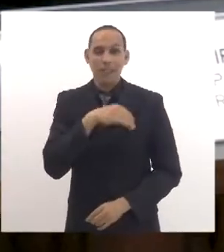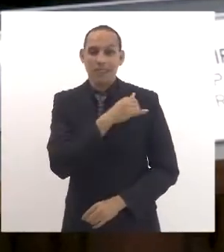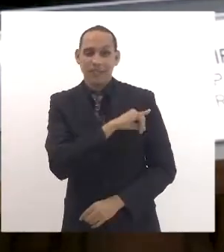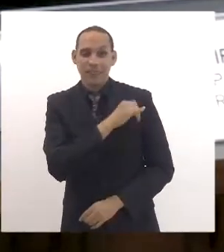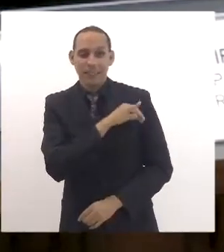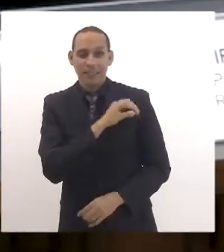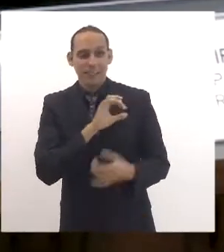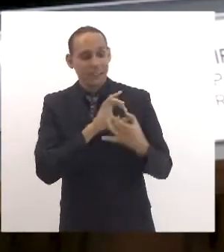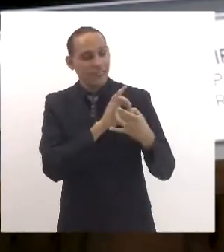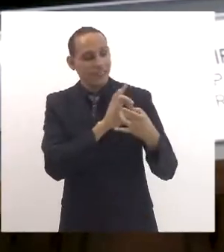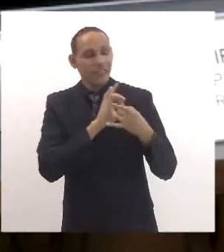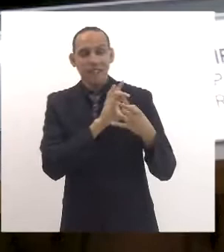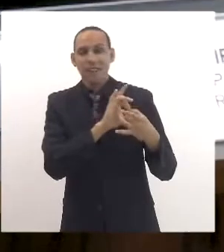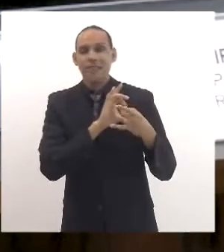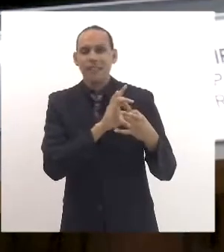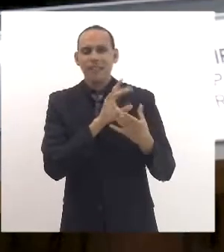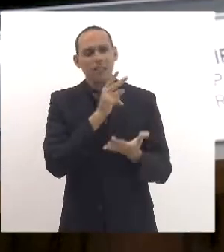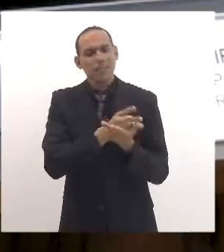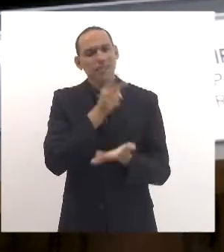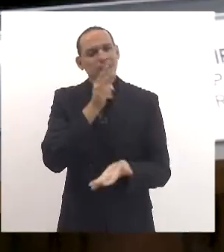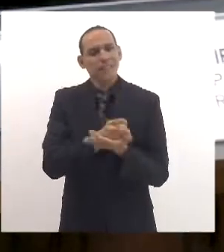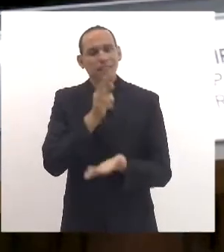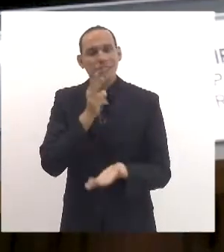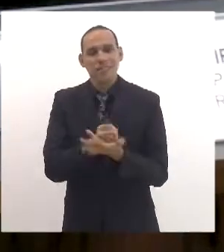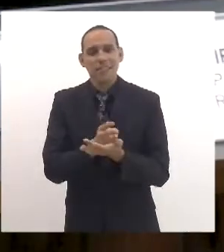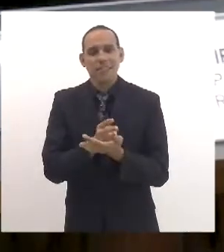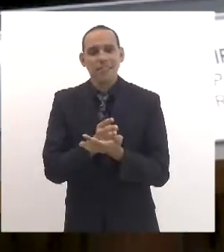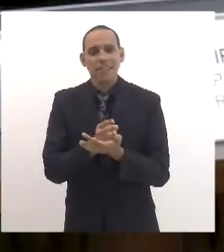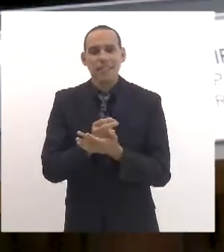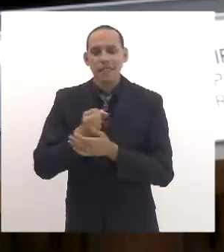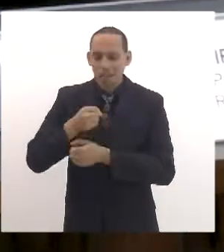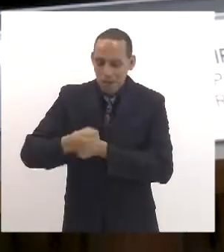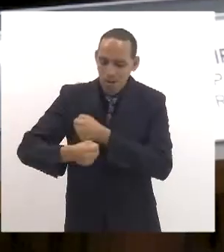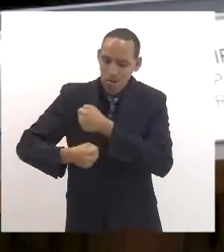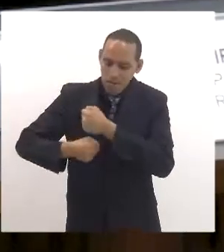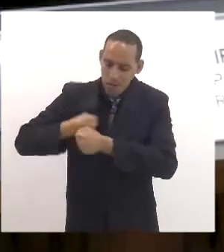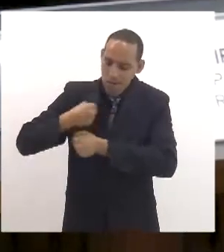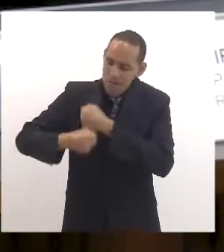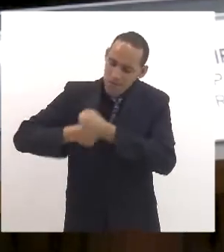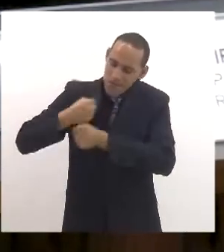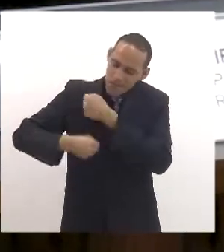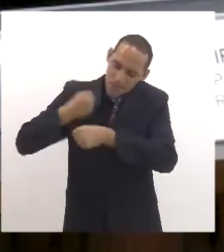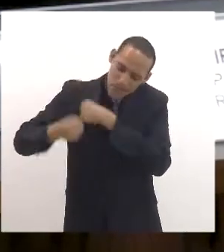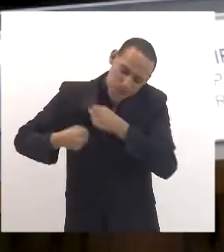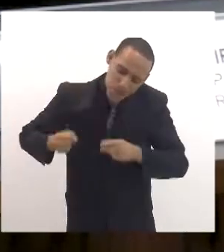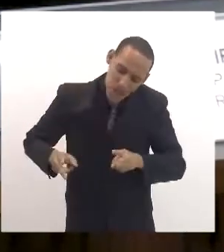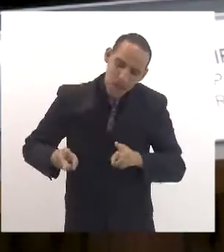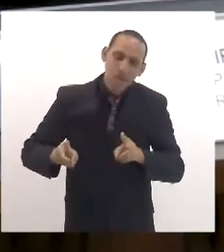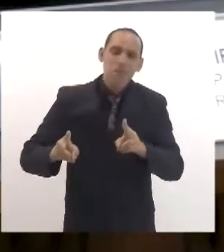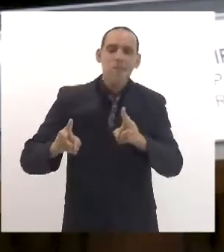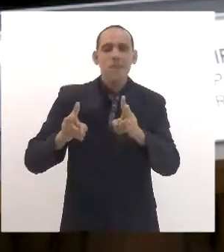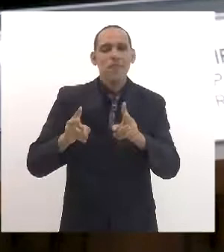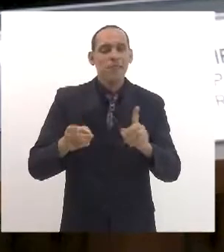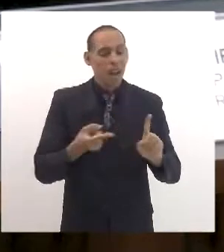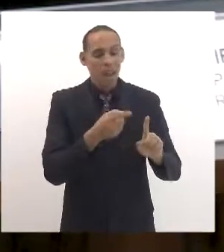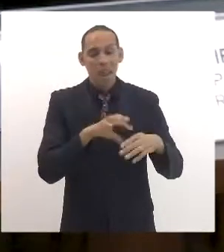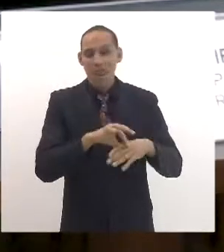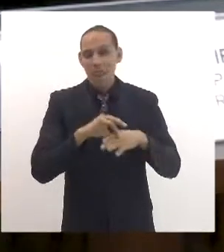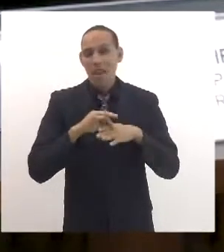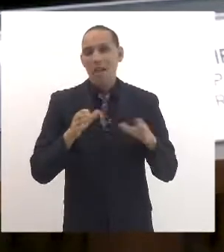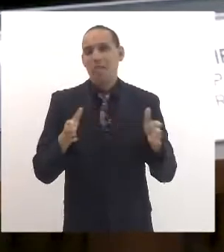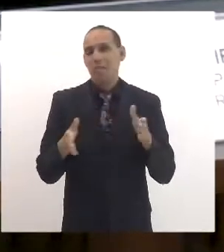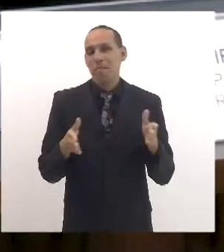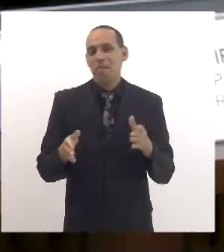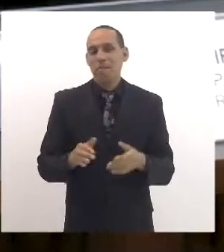Janeiro perdurará ainda por muitos e muitos anos na sua liderança. Sua capacidade de